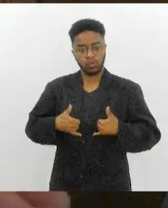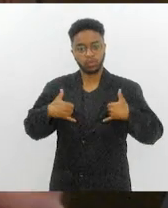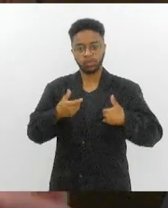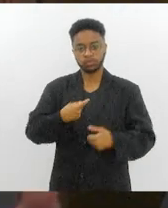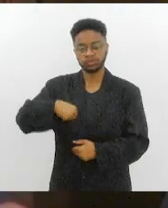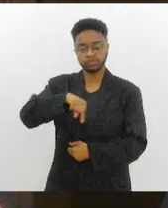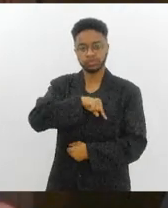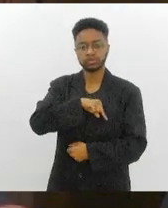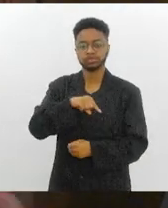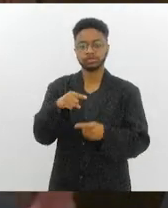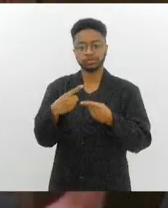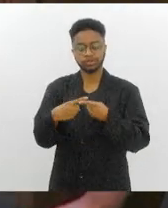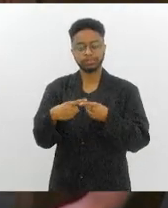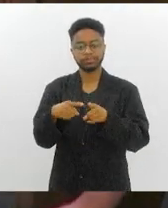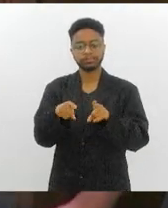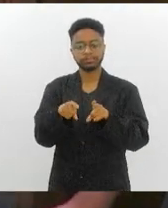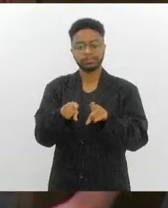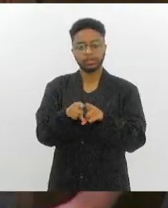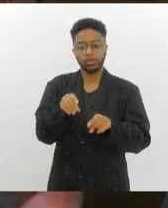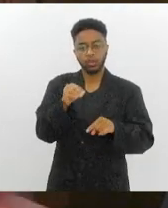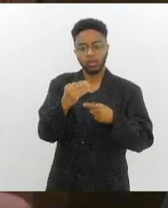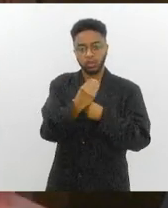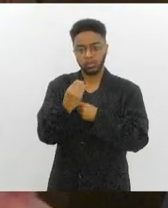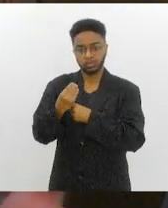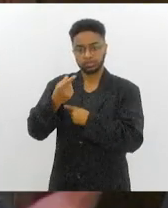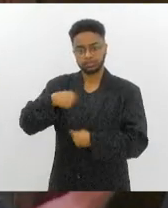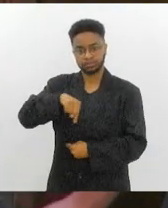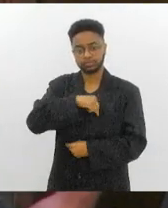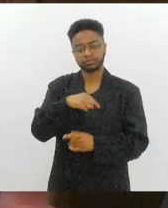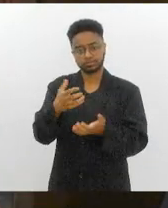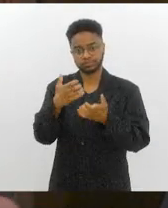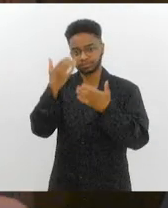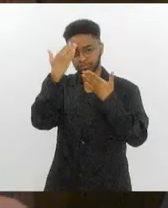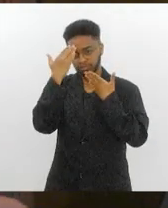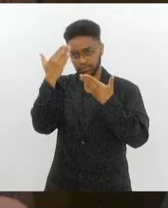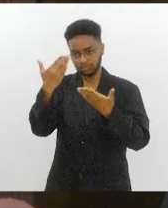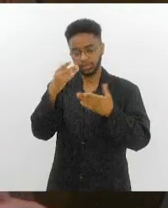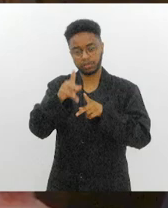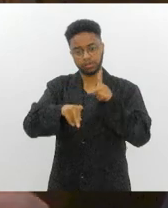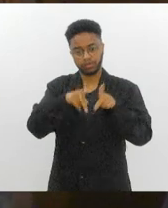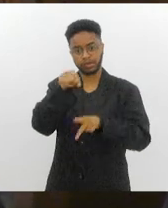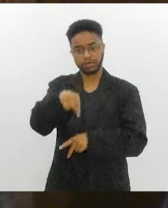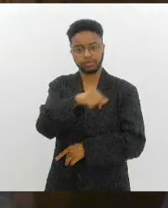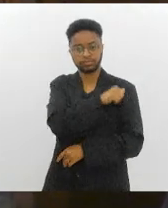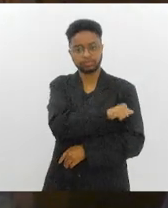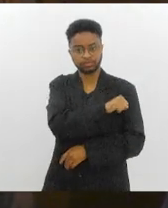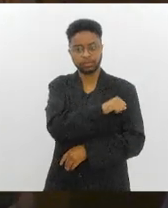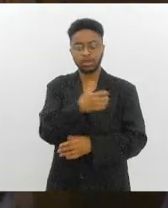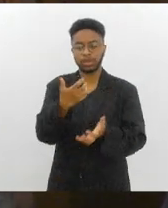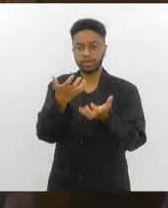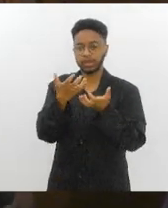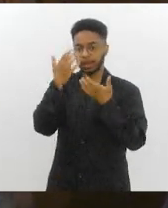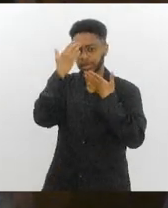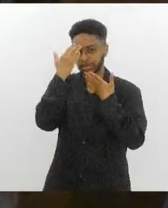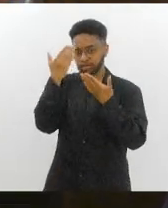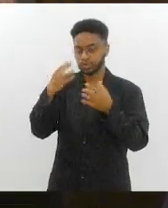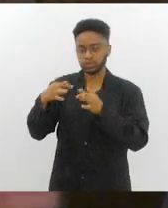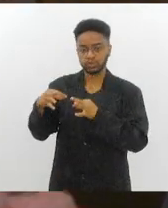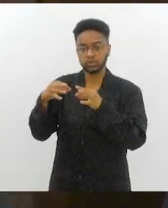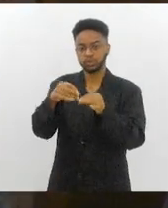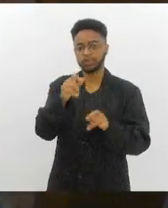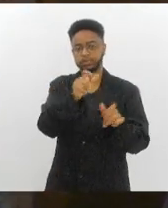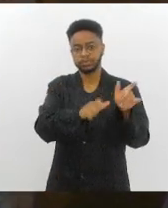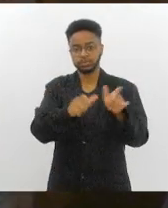mimou muito. Então, eu quero agradecer muito a esse povo do Rio de Janeiro, quero agradecer a todos que contribuíram com